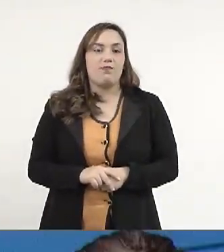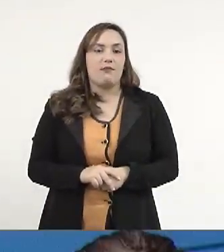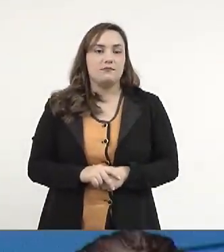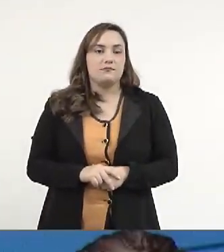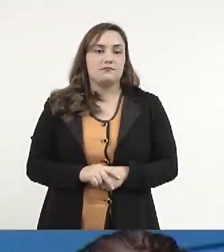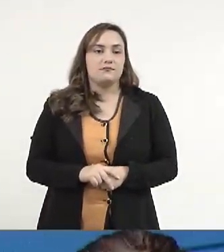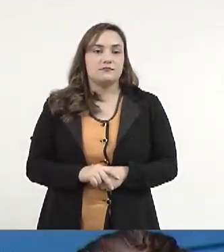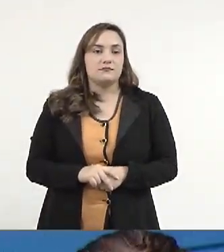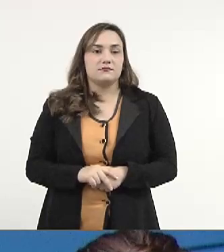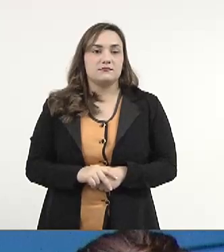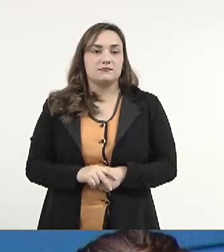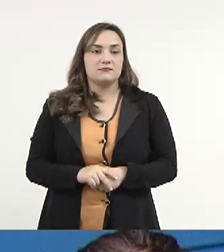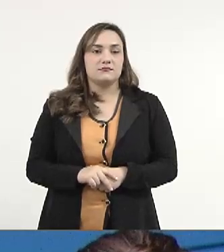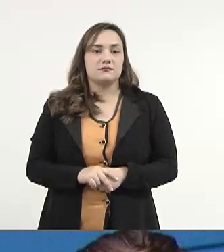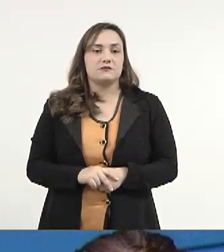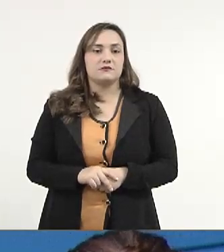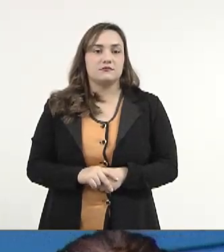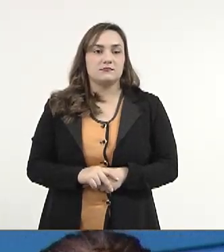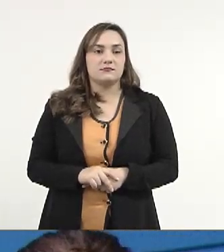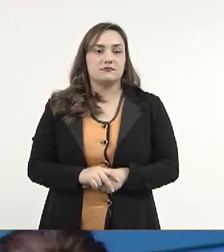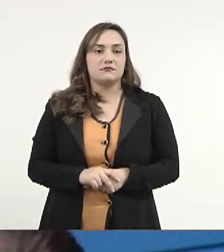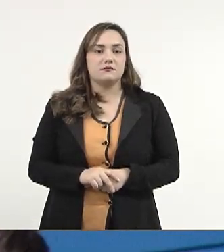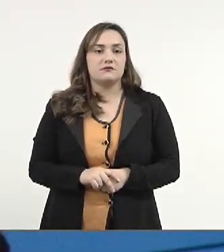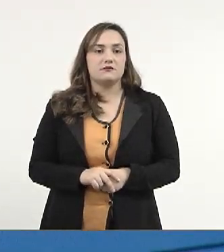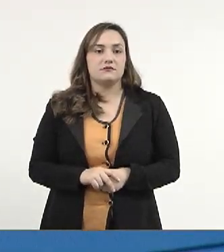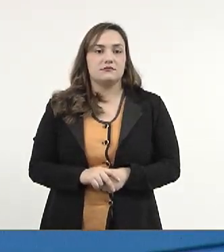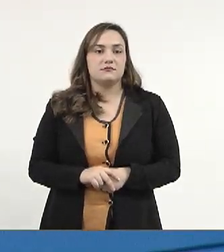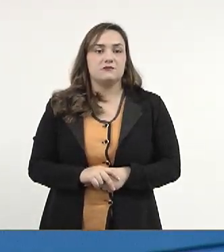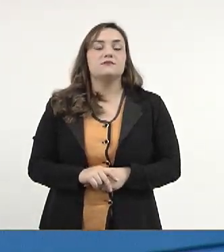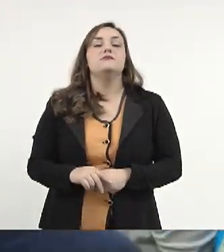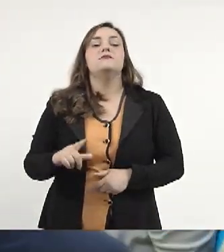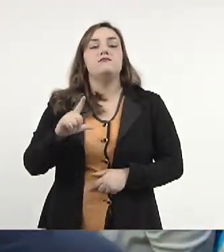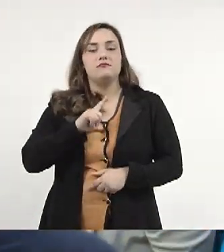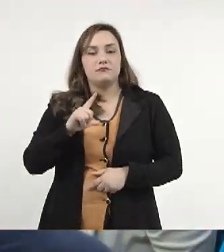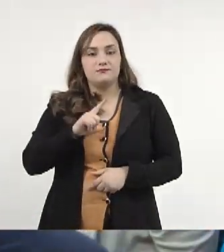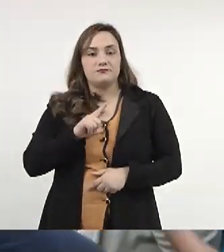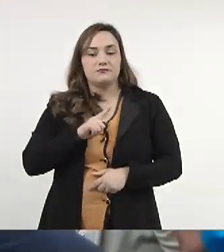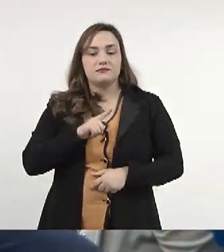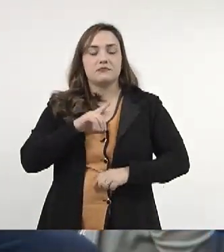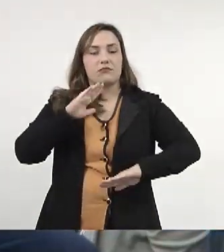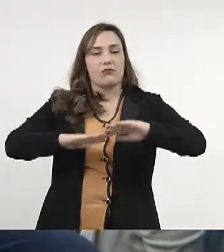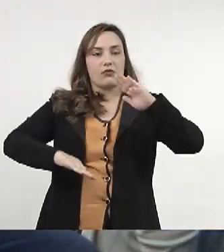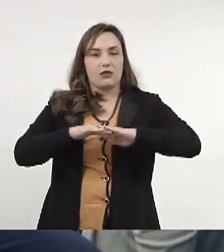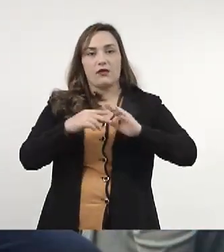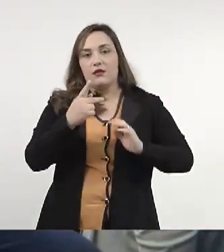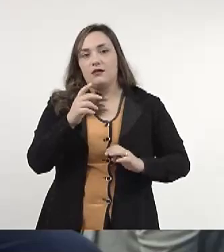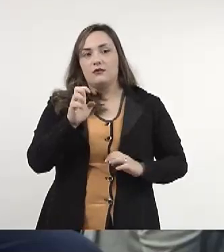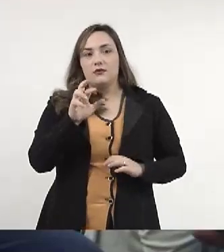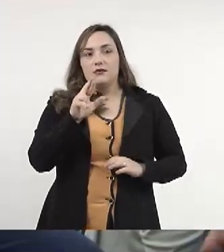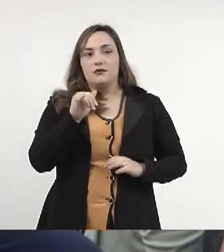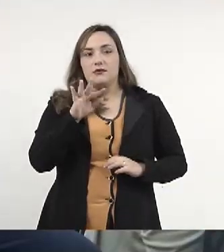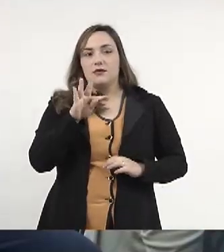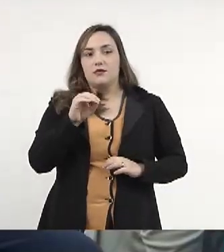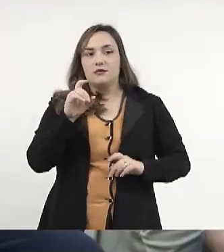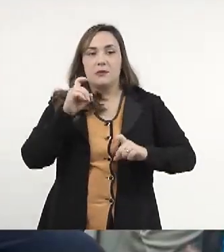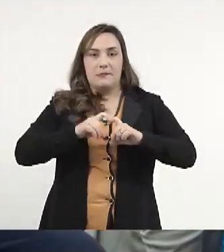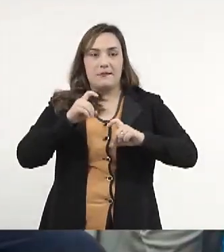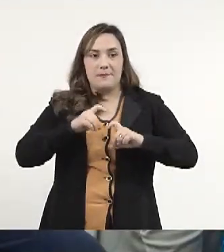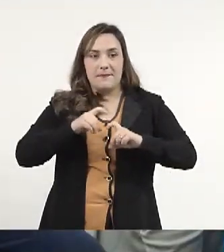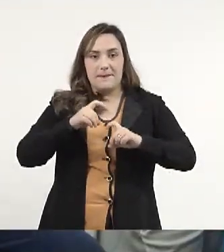estamos recebendo aqui os peritos criminais, médicos